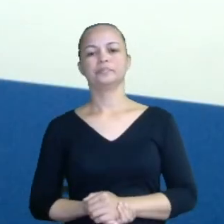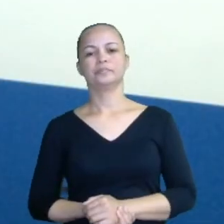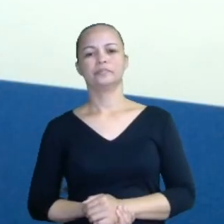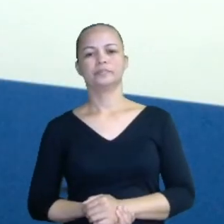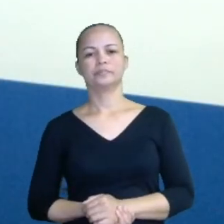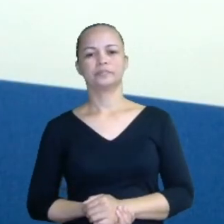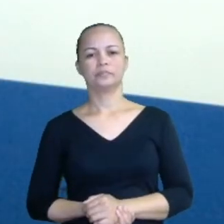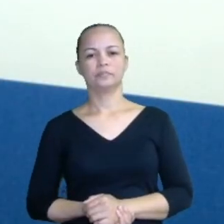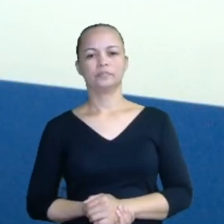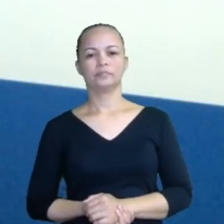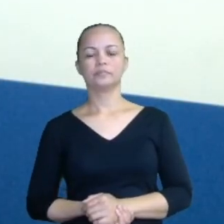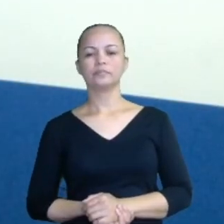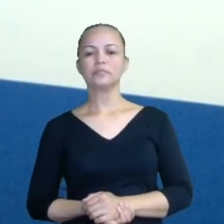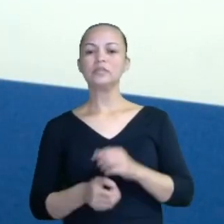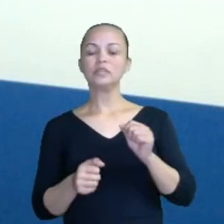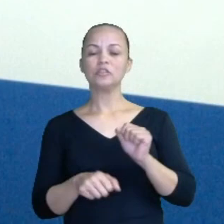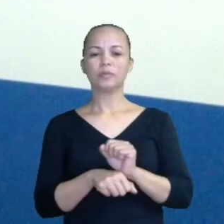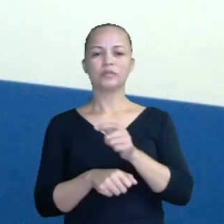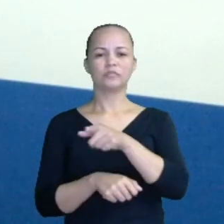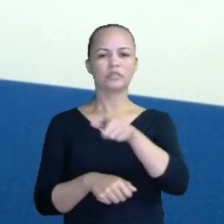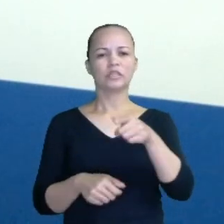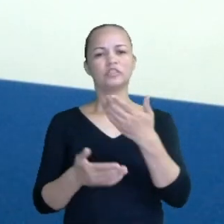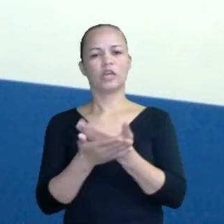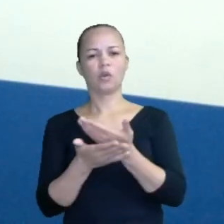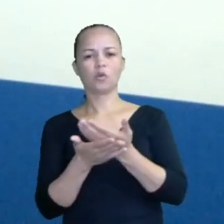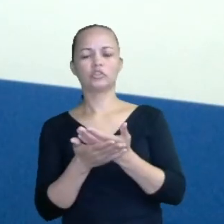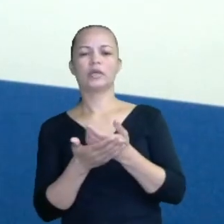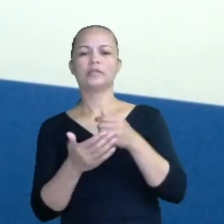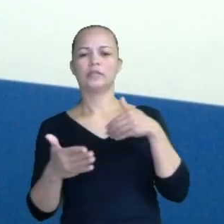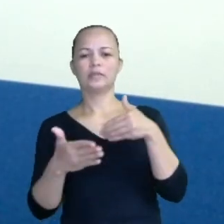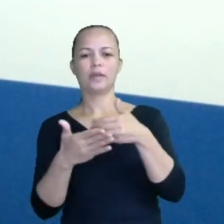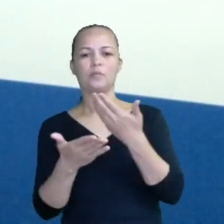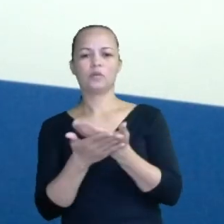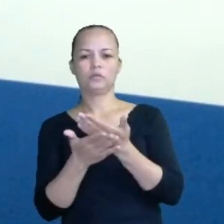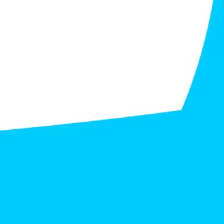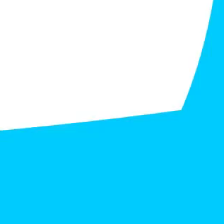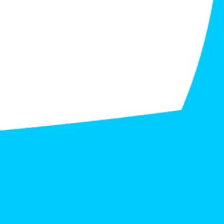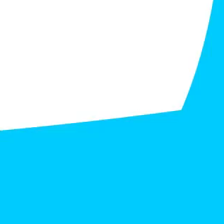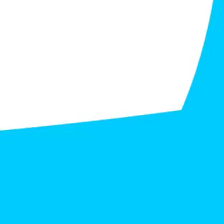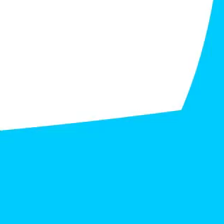Bem, eu espero que vocês tenham gostado da aula de hoje. Até a próxima aula!